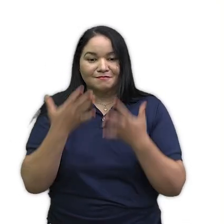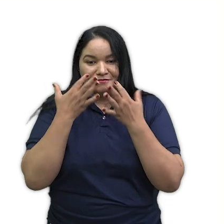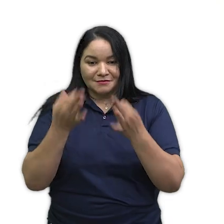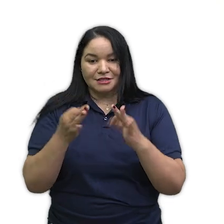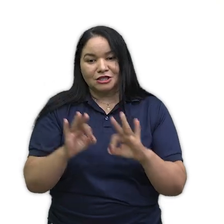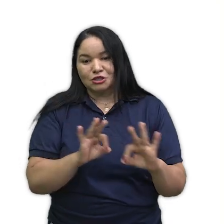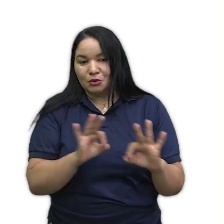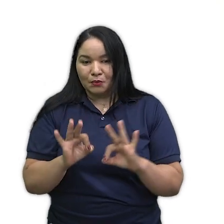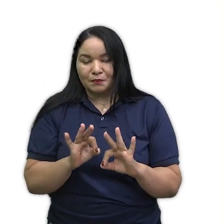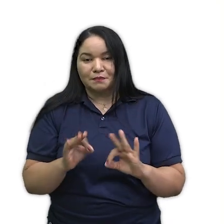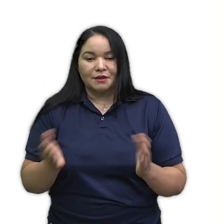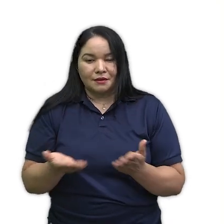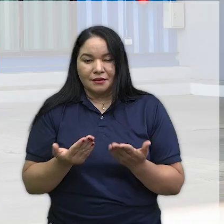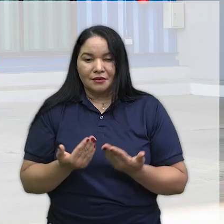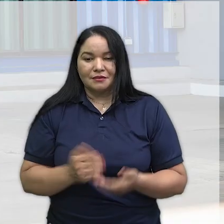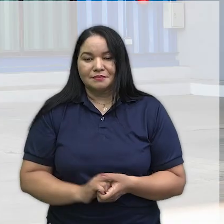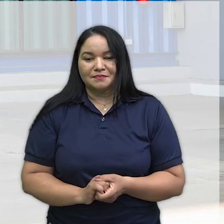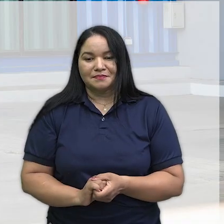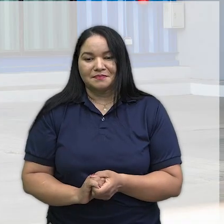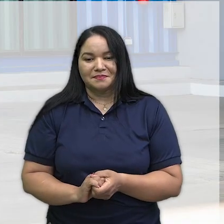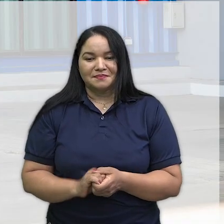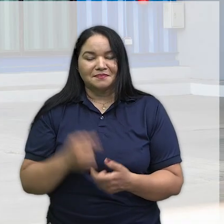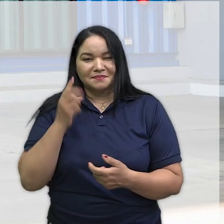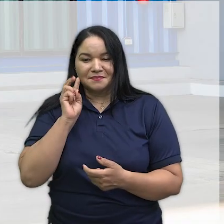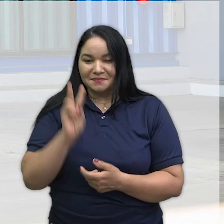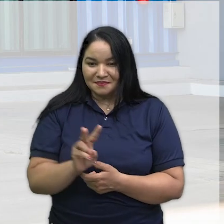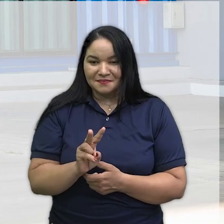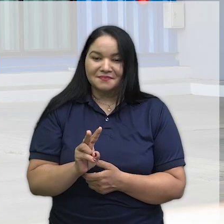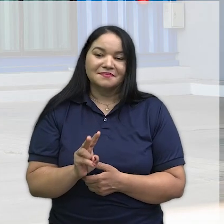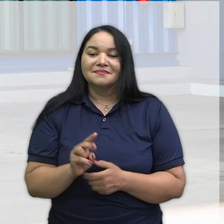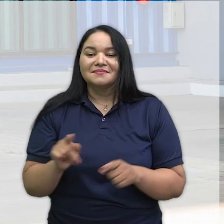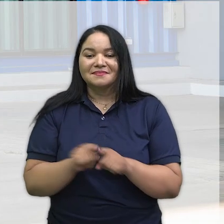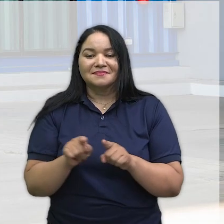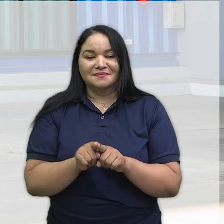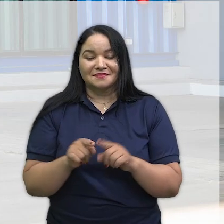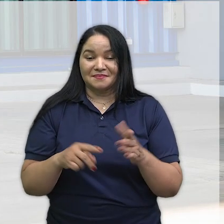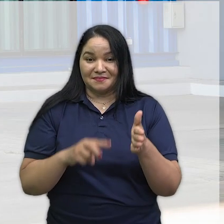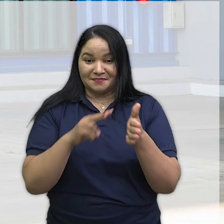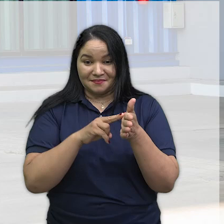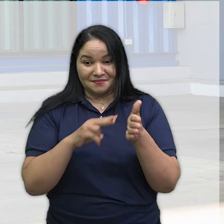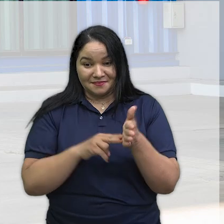atenção de todos vocês. Vou deixar vocês aqui com essa bela visão, tá